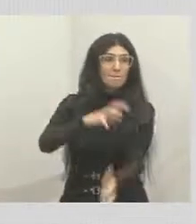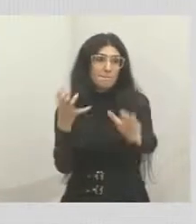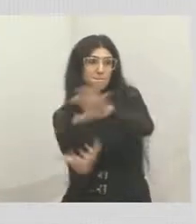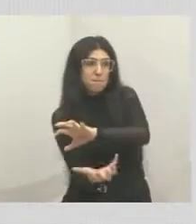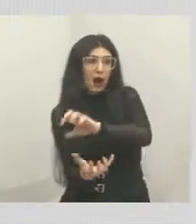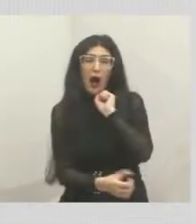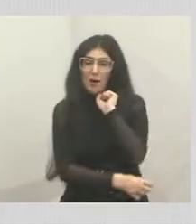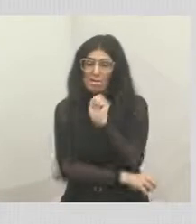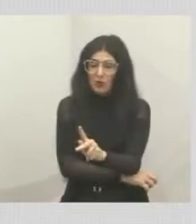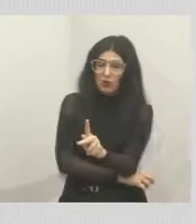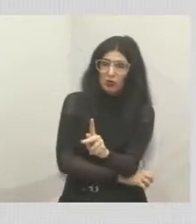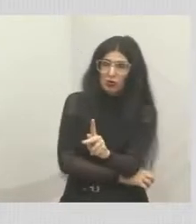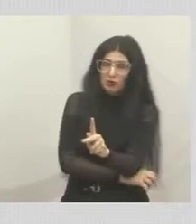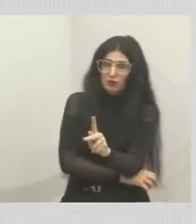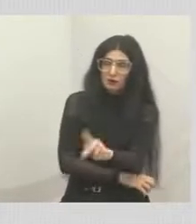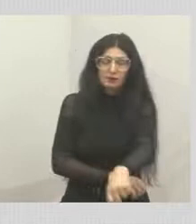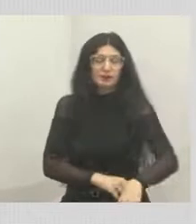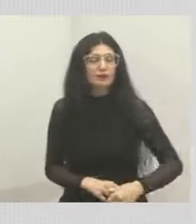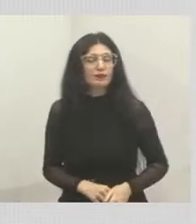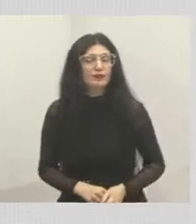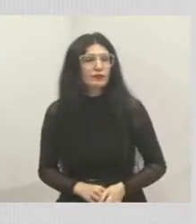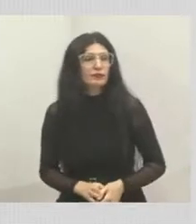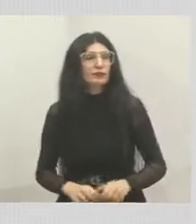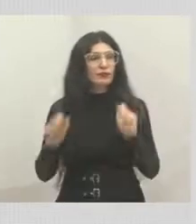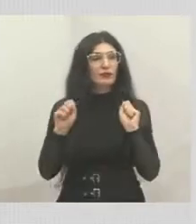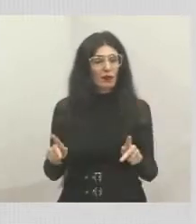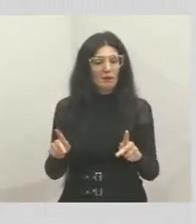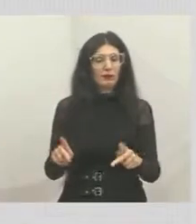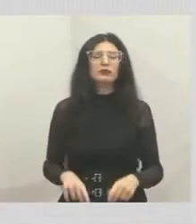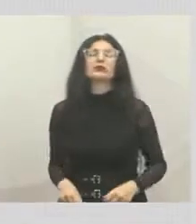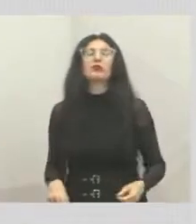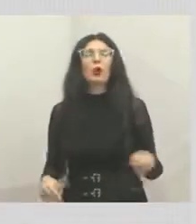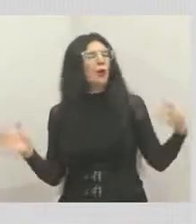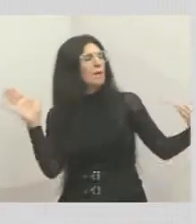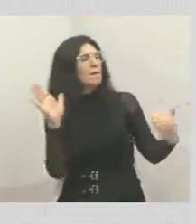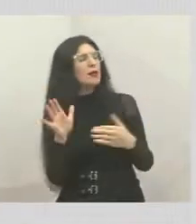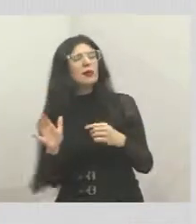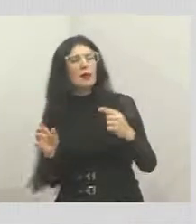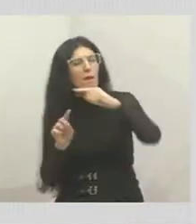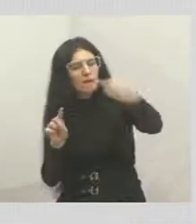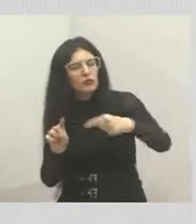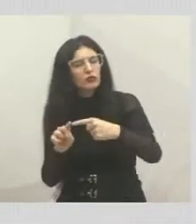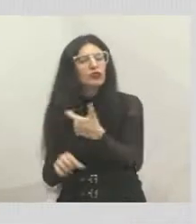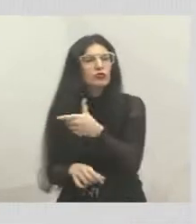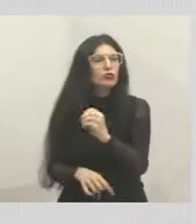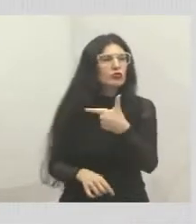Previdência Social, uma meta orçada para 2020 de